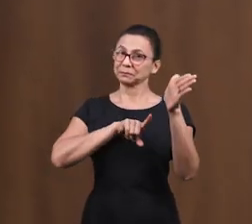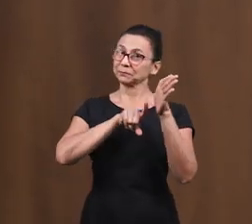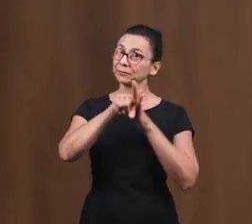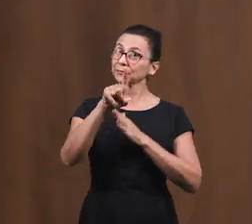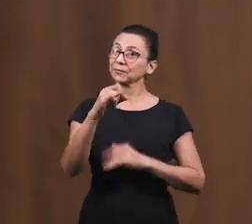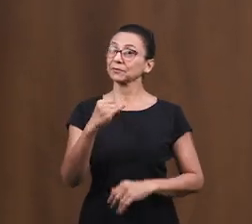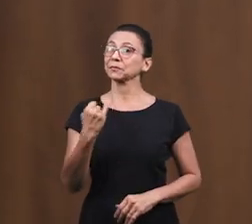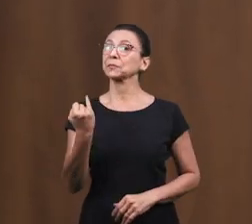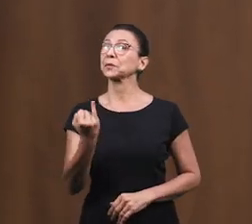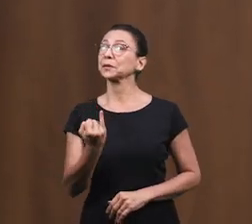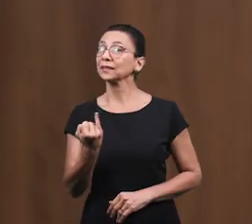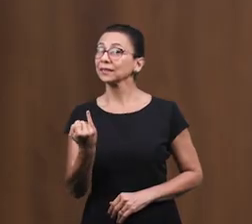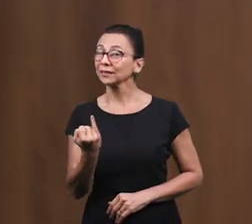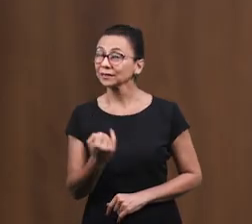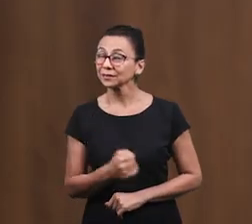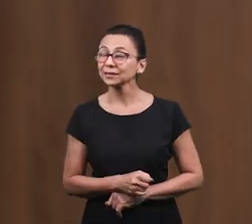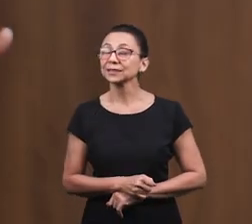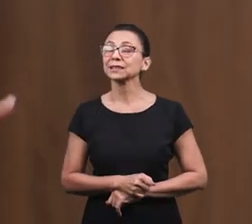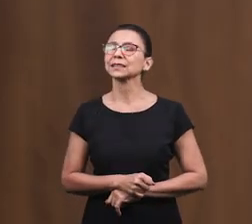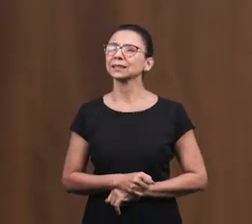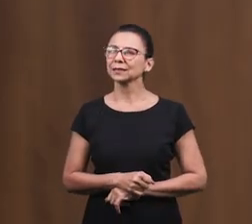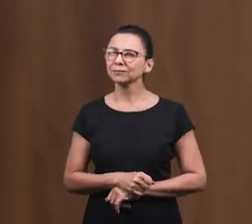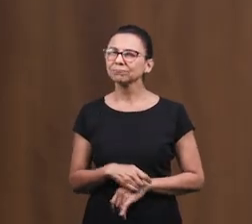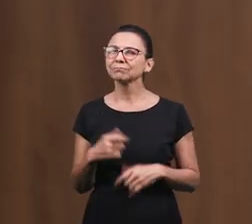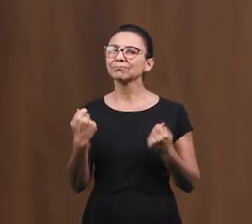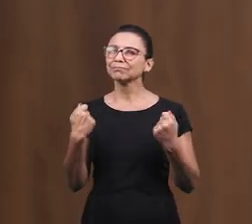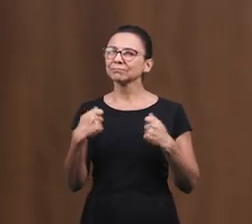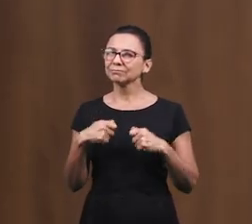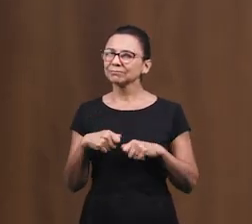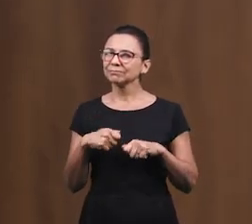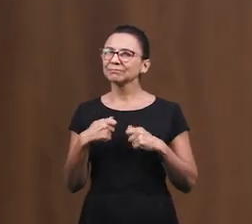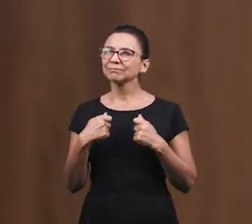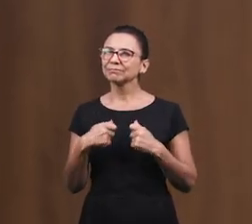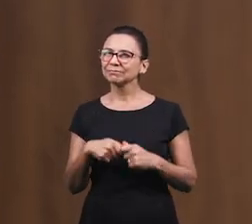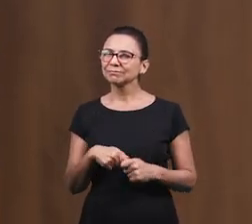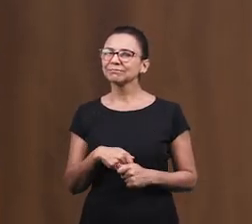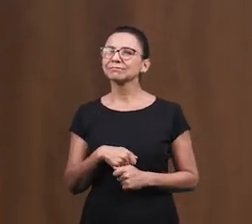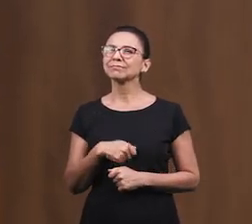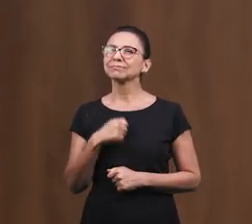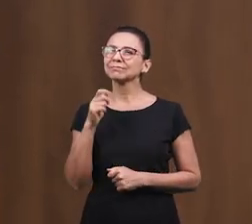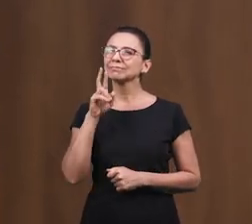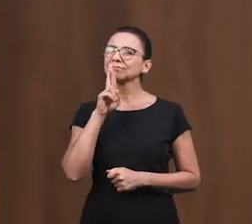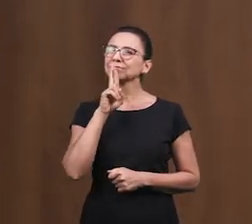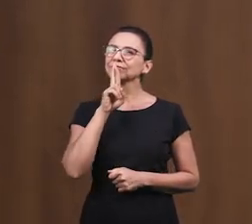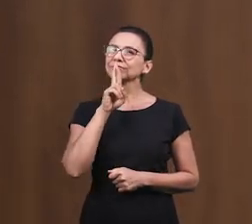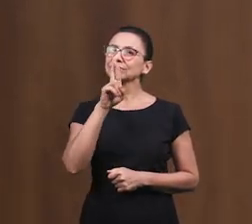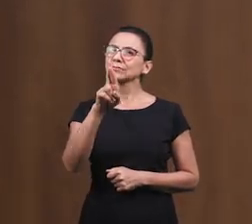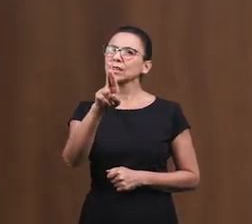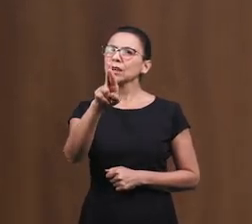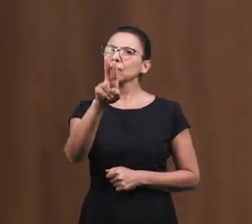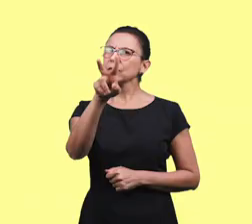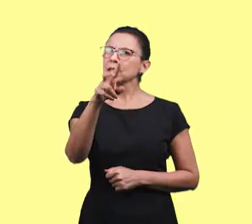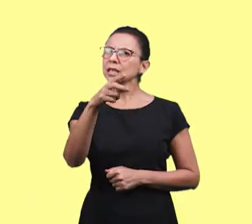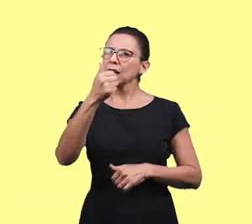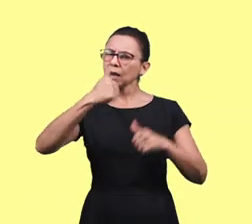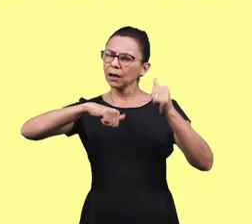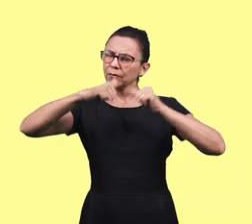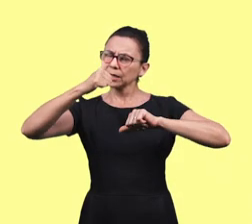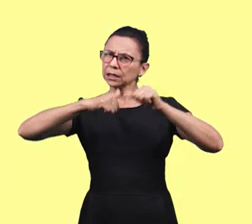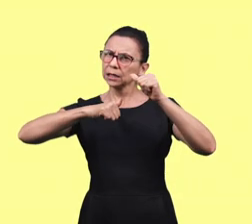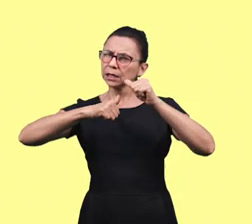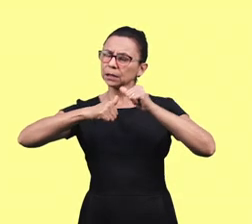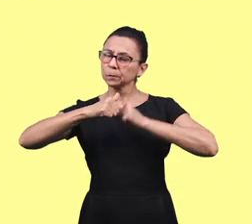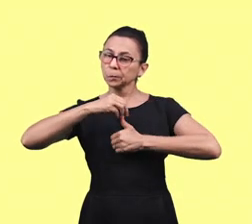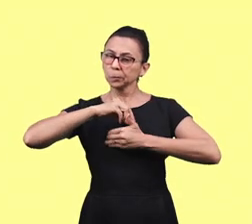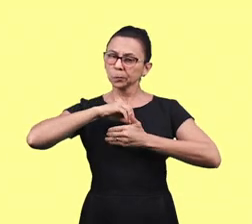importante, uma pergunta que todos nós precisamos responder. Como está sendo o nosso